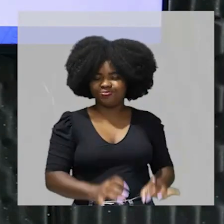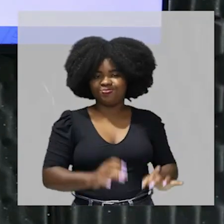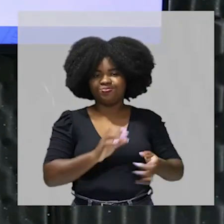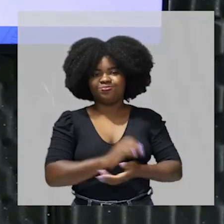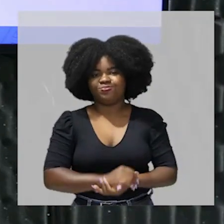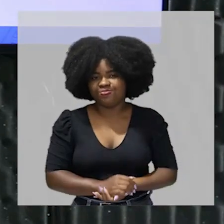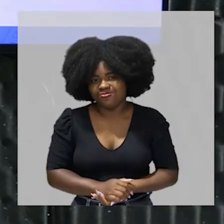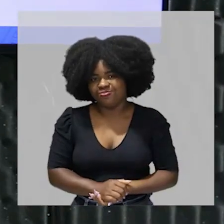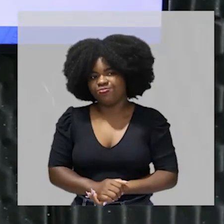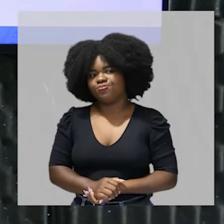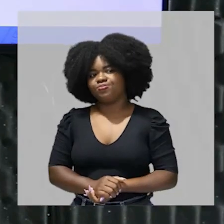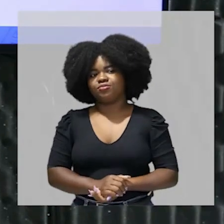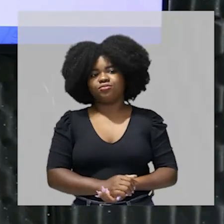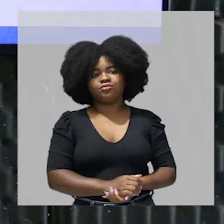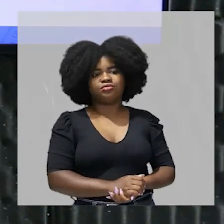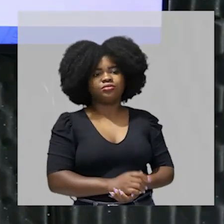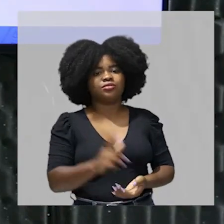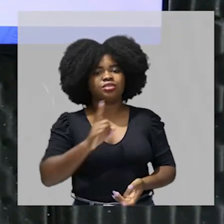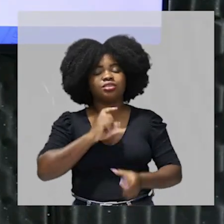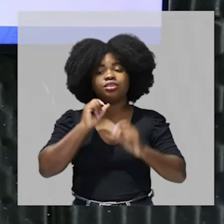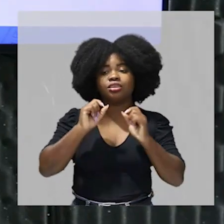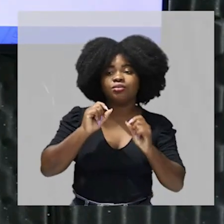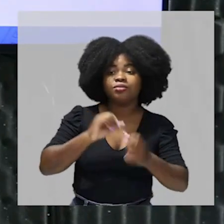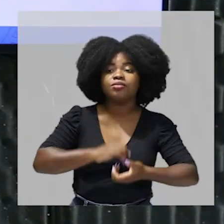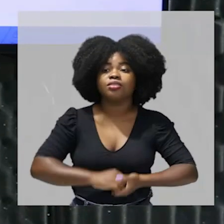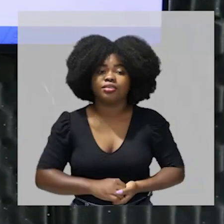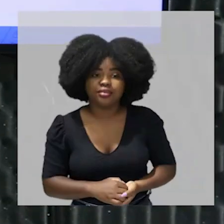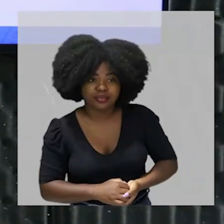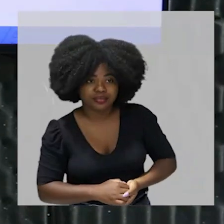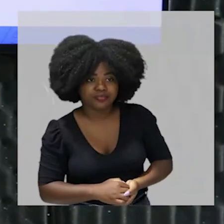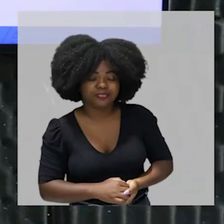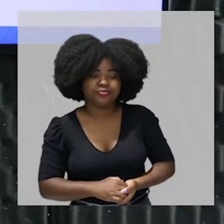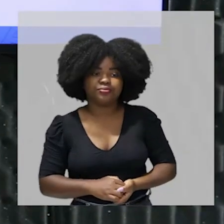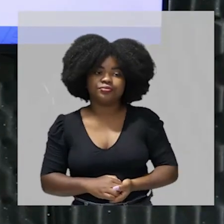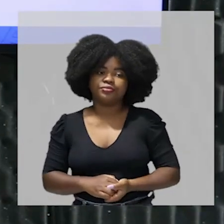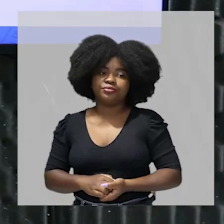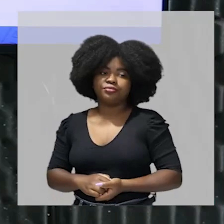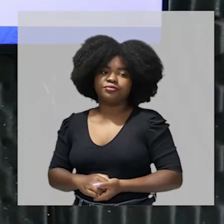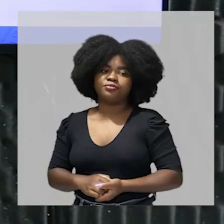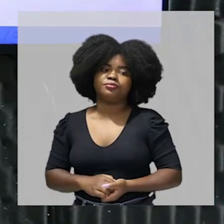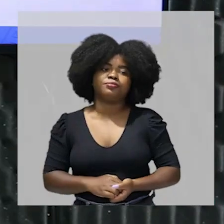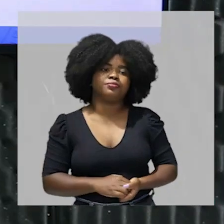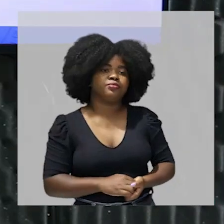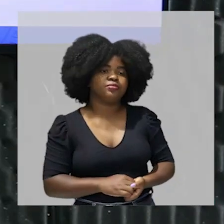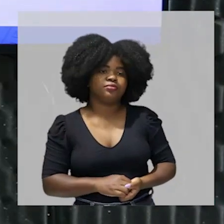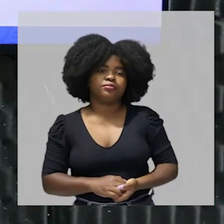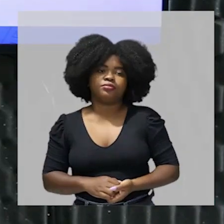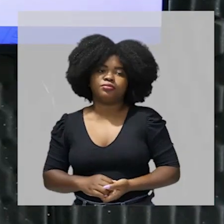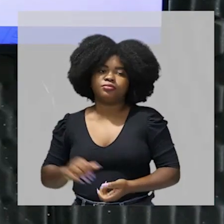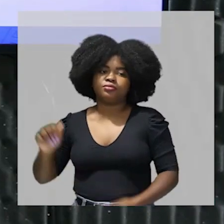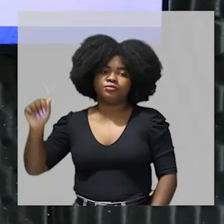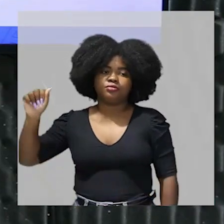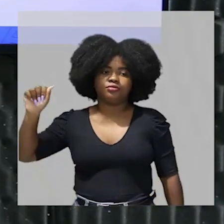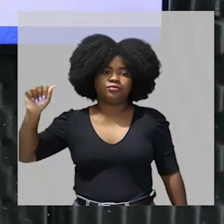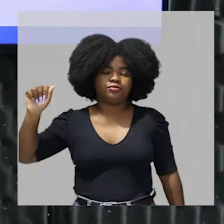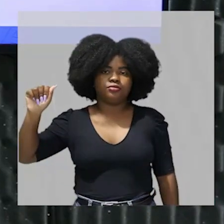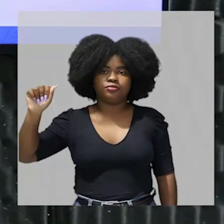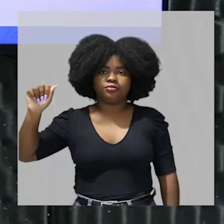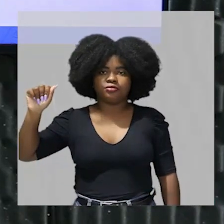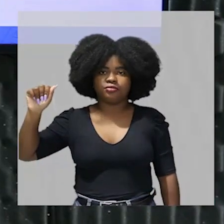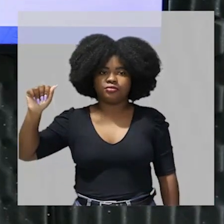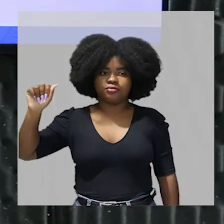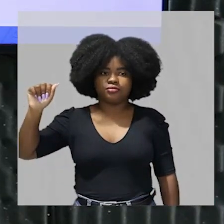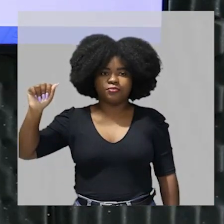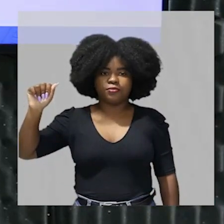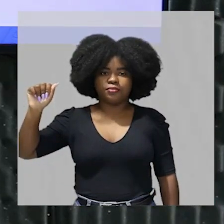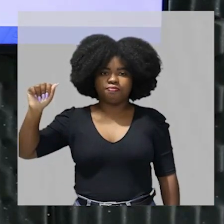tá que aparece na letra da canção de Chico Buarque que também poema né poema cantado diálogo com